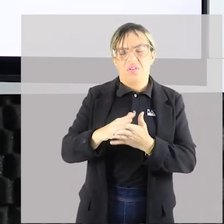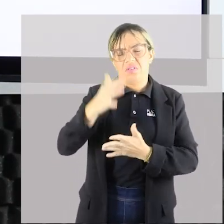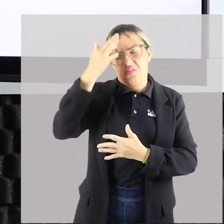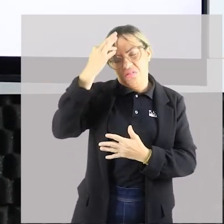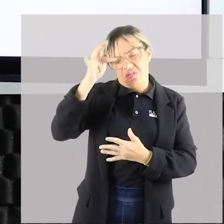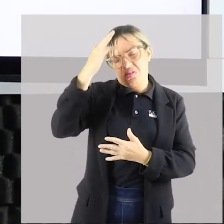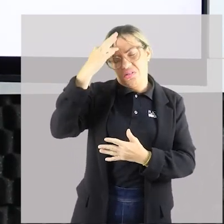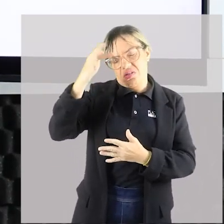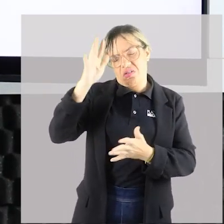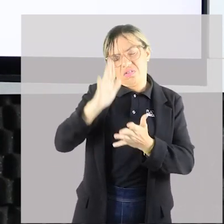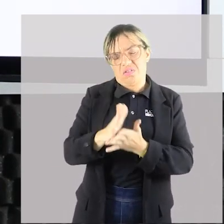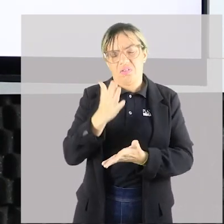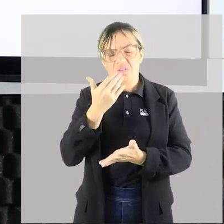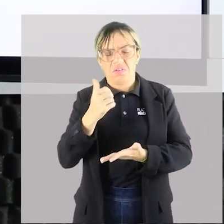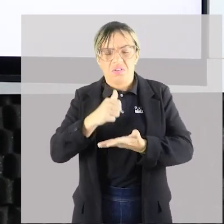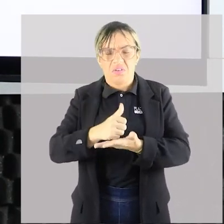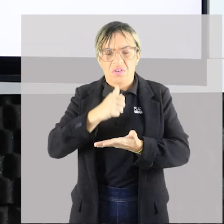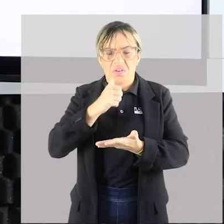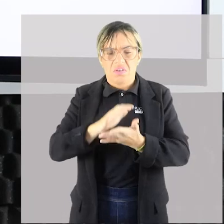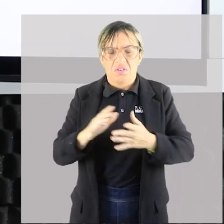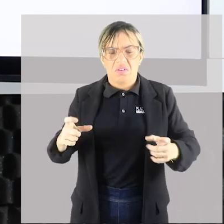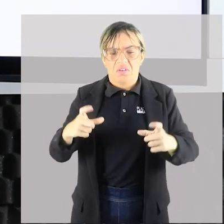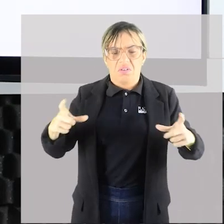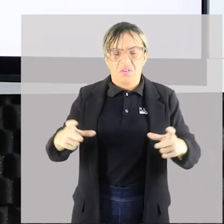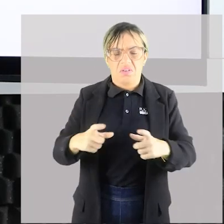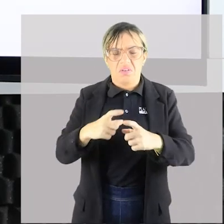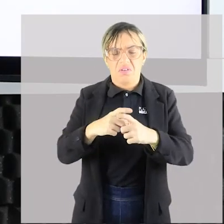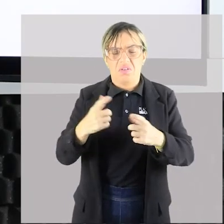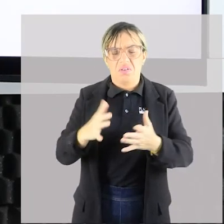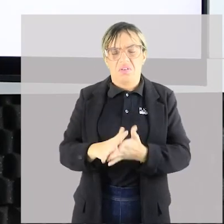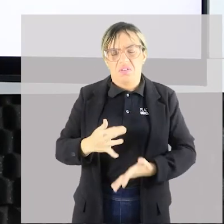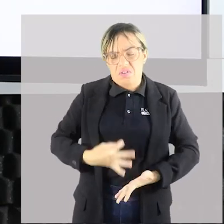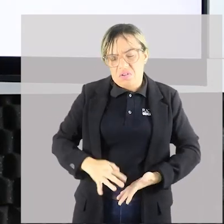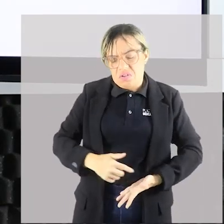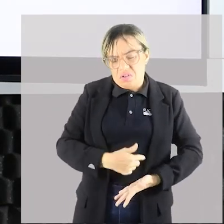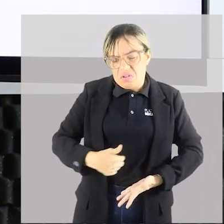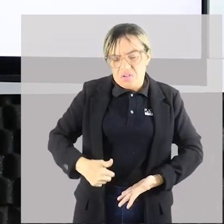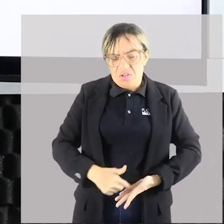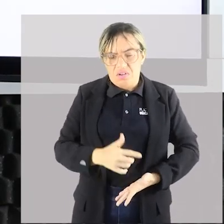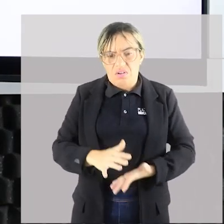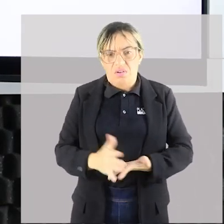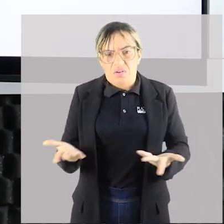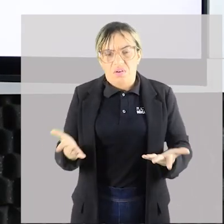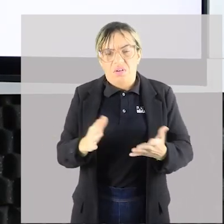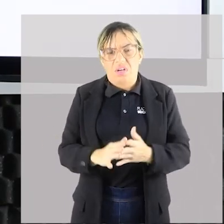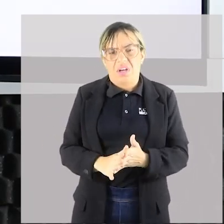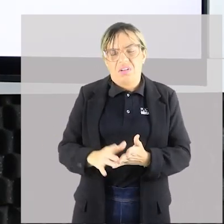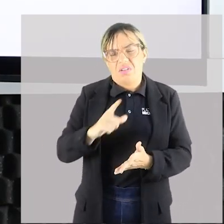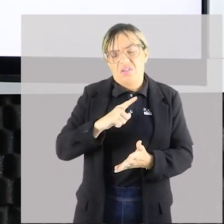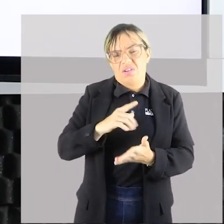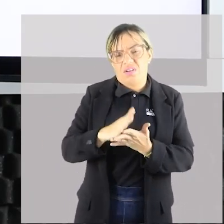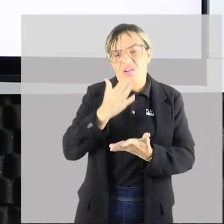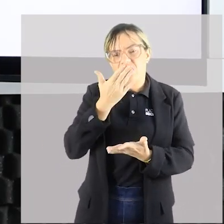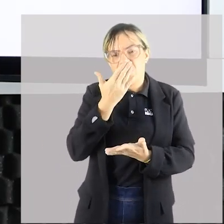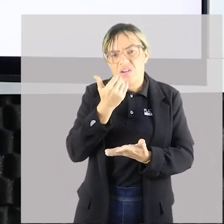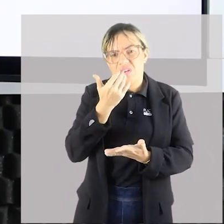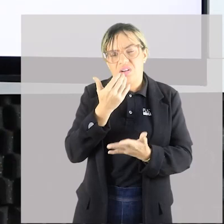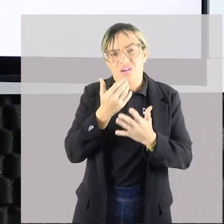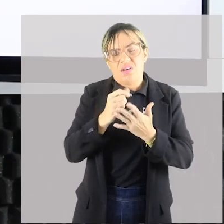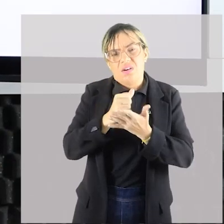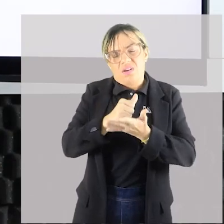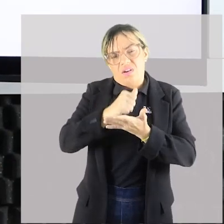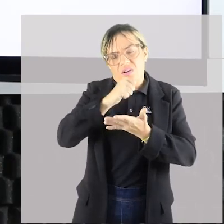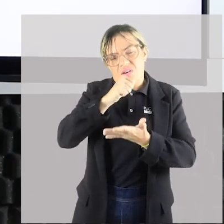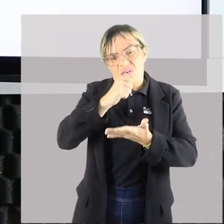dor de cabeça, vou tomar um antibiótico. Tô com dor de barriga, vou tomar um antibiótico. Isso não pode acontecer, porque você acaba aí,